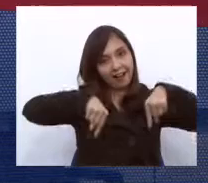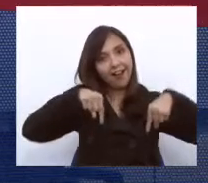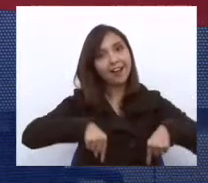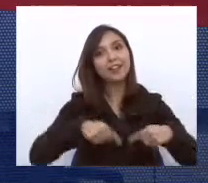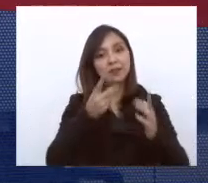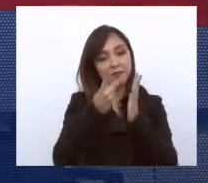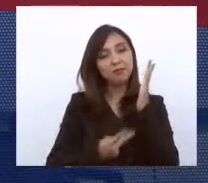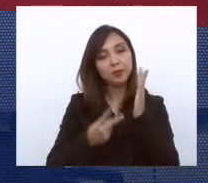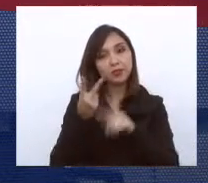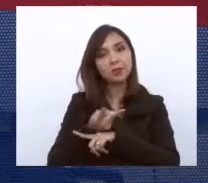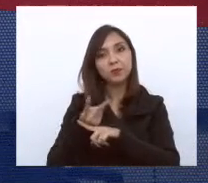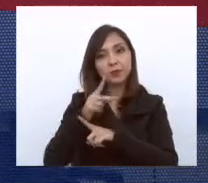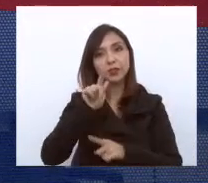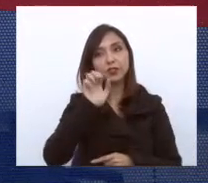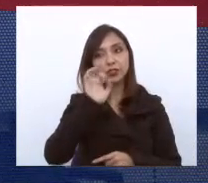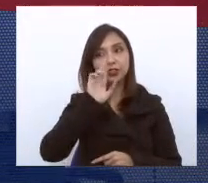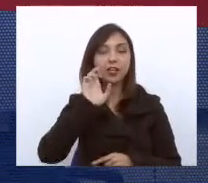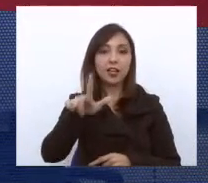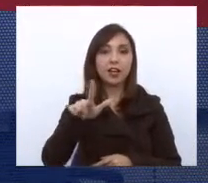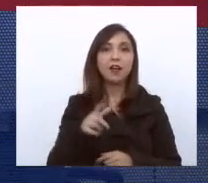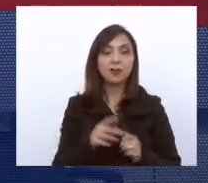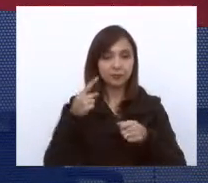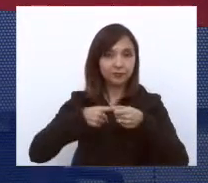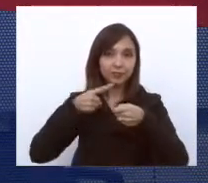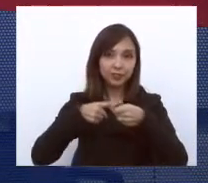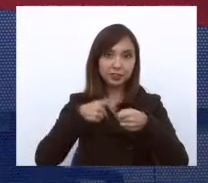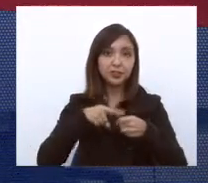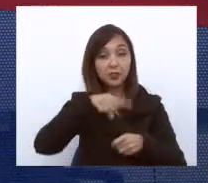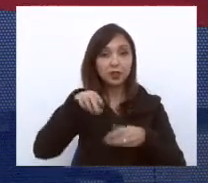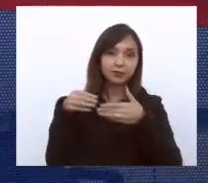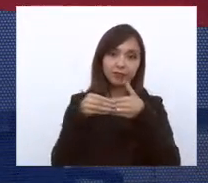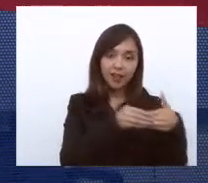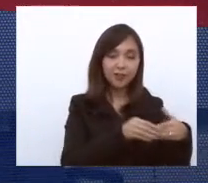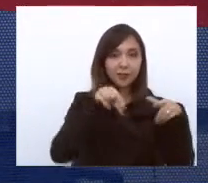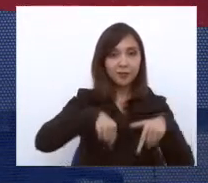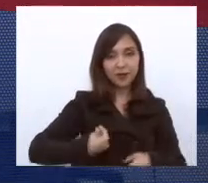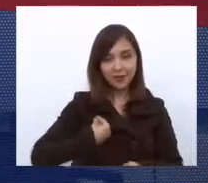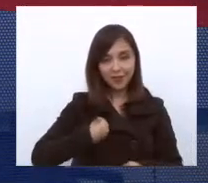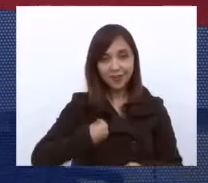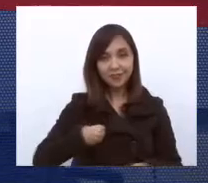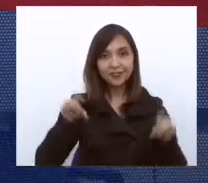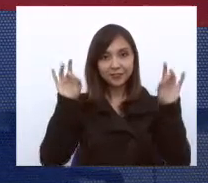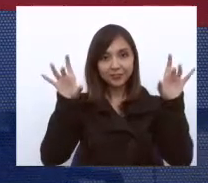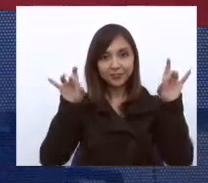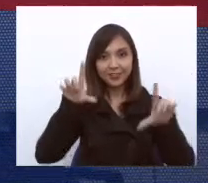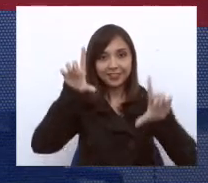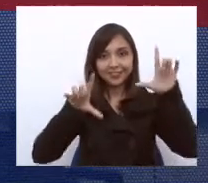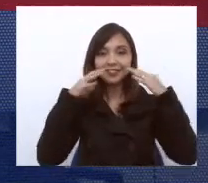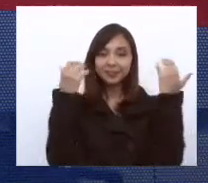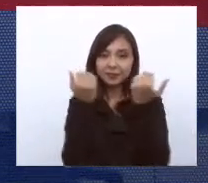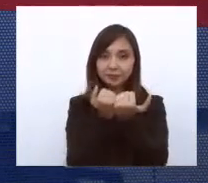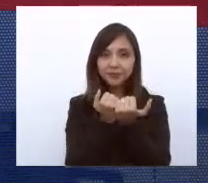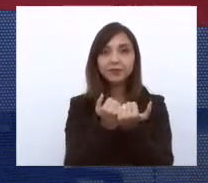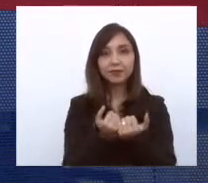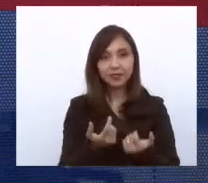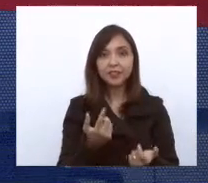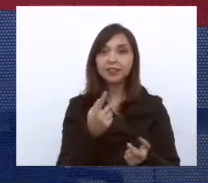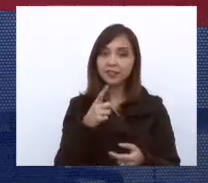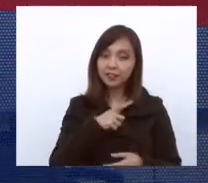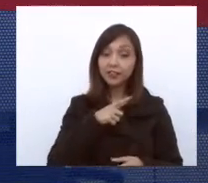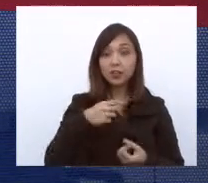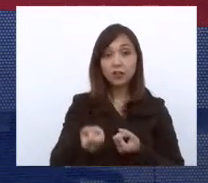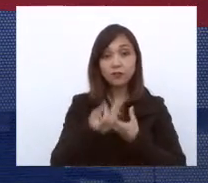o projeto aqui da Procuradoria-Geral do município. E a gente vai acompanhar então a sessão agora ao vivo com exclusividade aqui pela TV Câmara Guarulhos e tendo